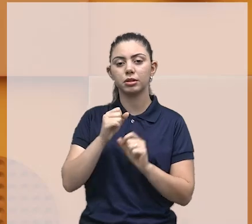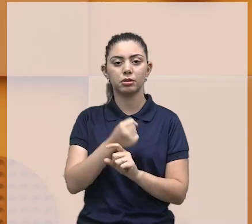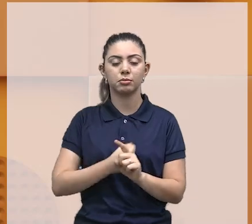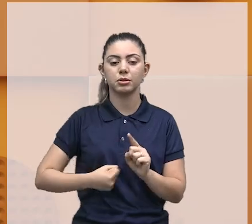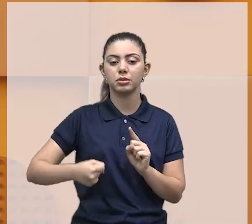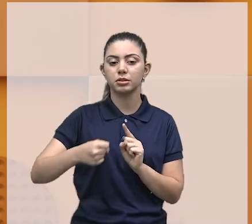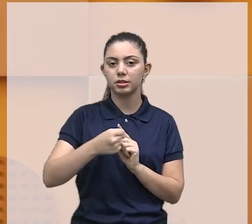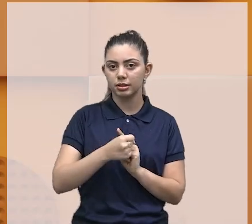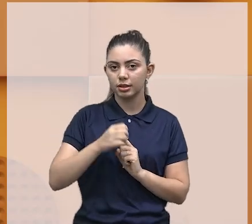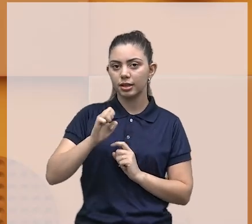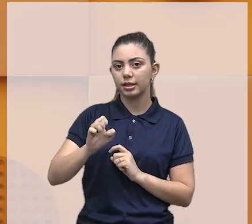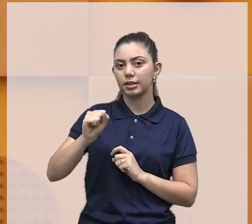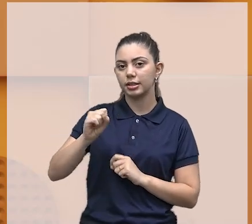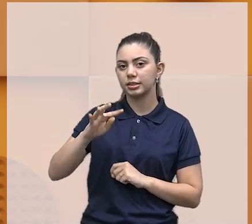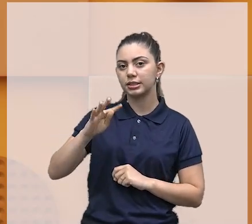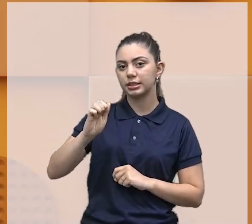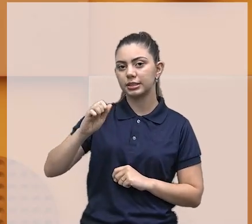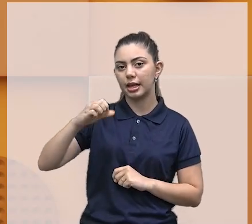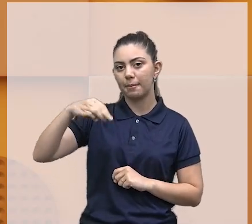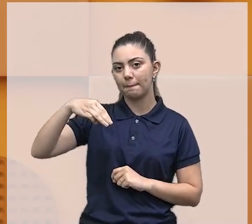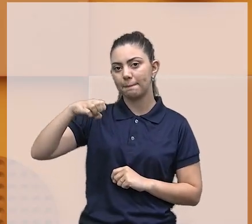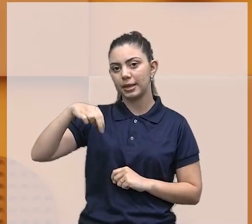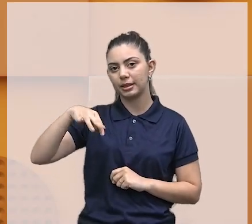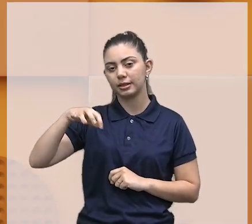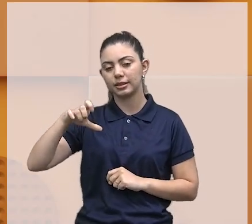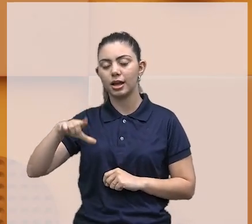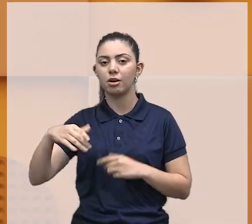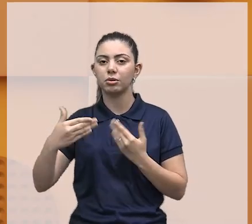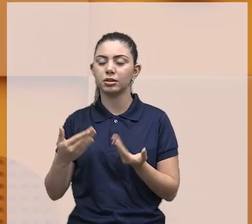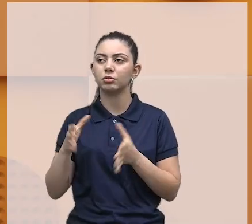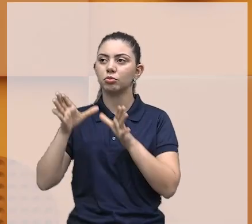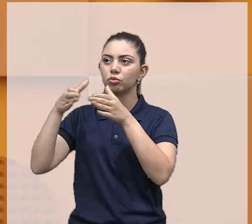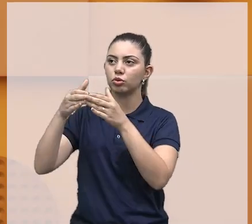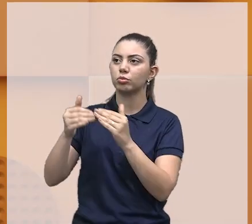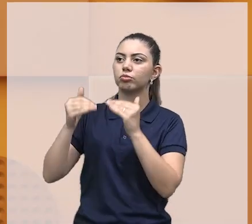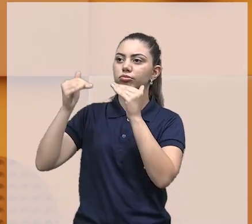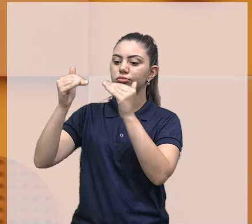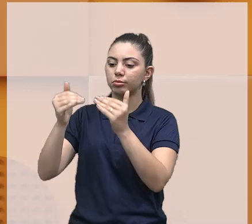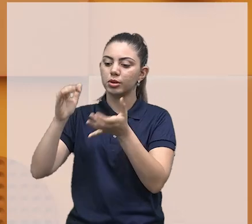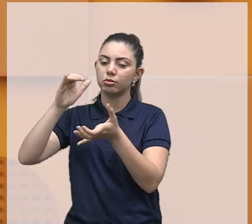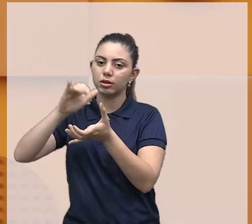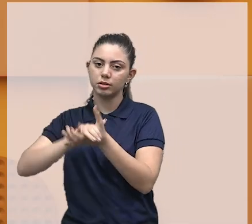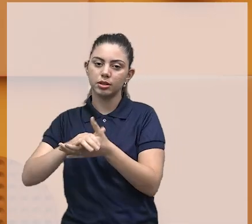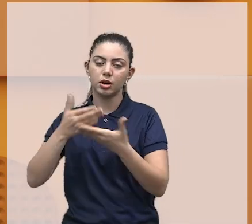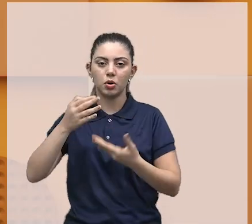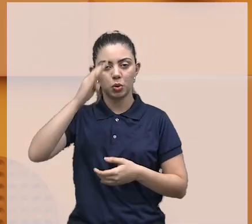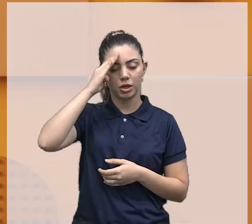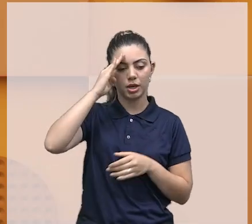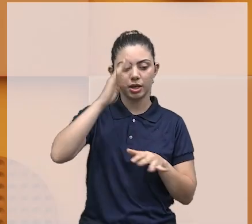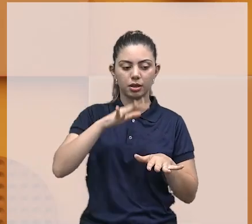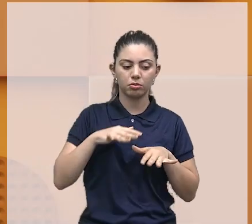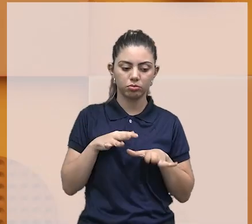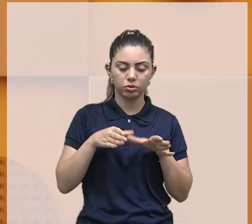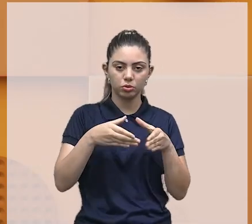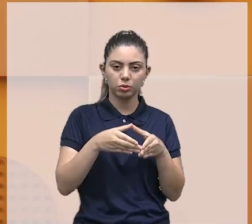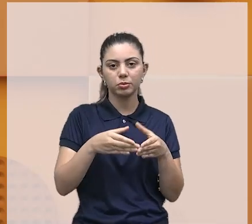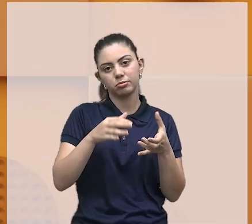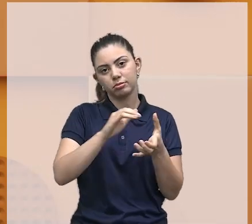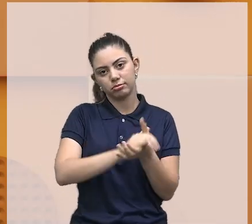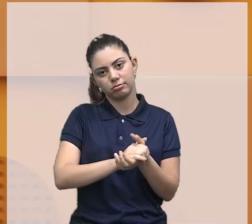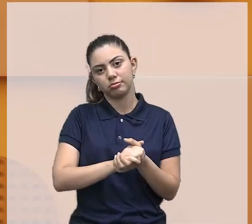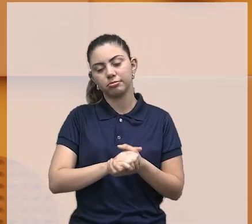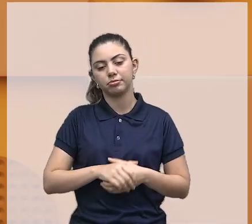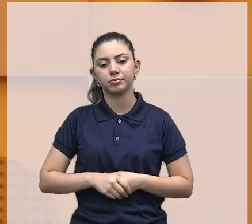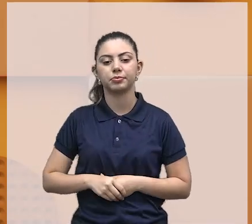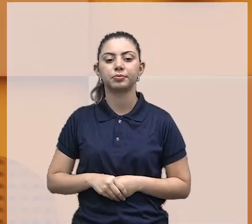Então, teoricamente, nós temos ali nobres casando com nobres, guerreiros, né, casam-se entre si, tá certo? Tá certo? Vamos, então, falar